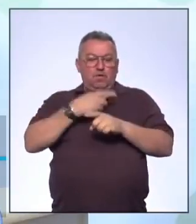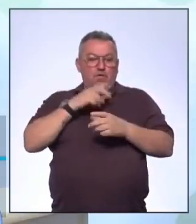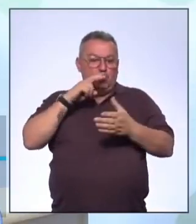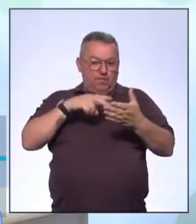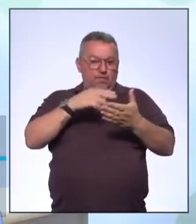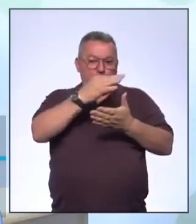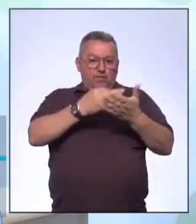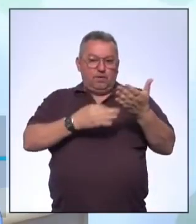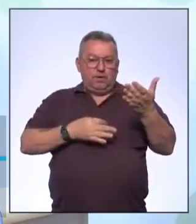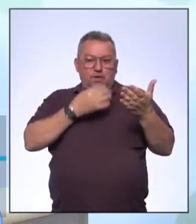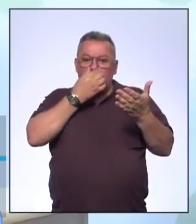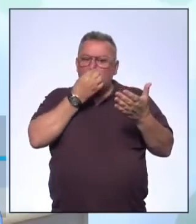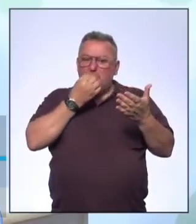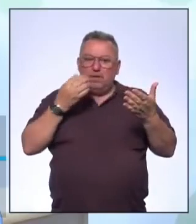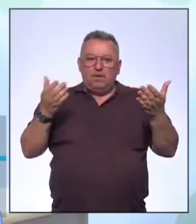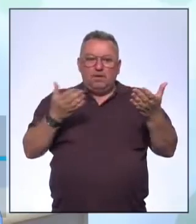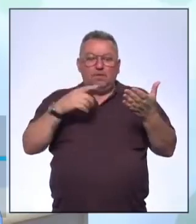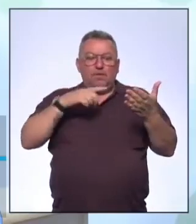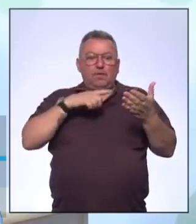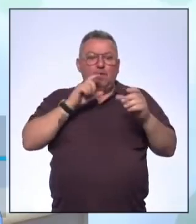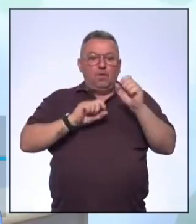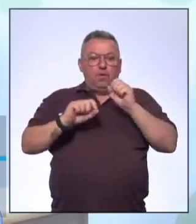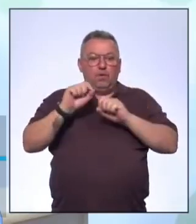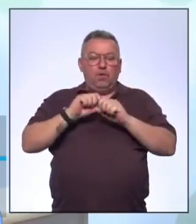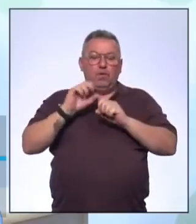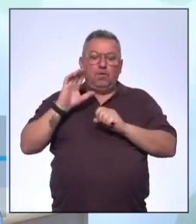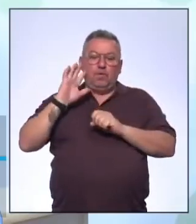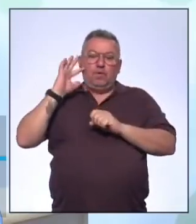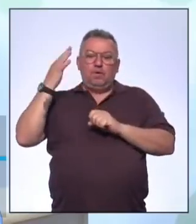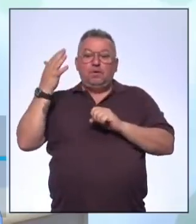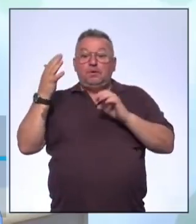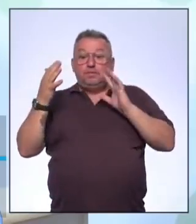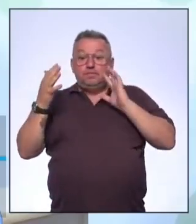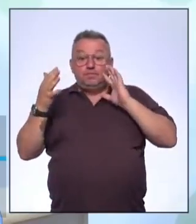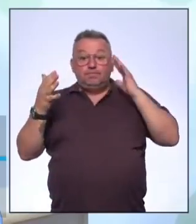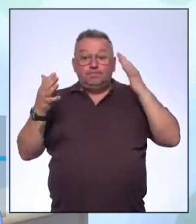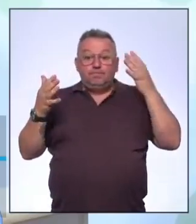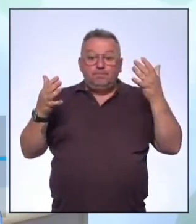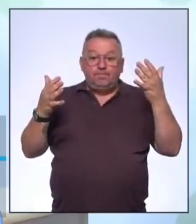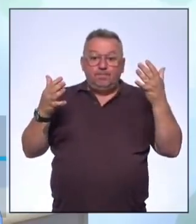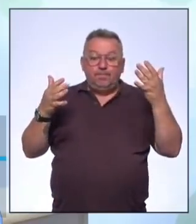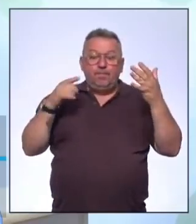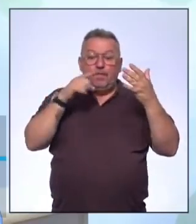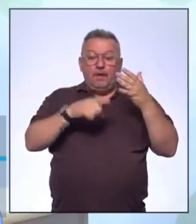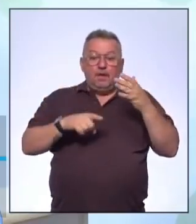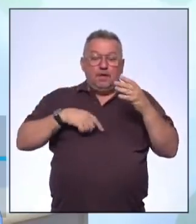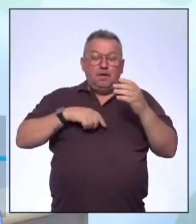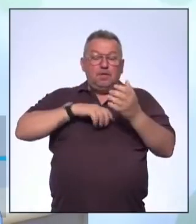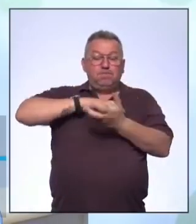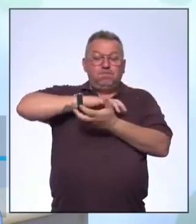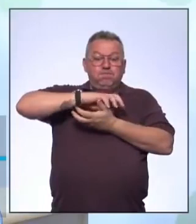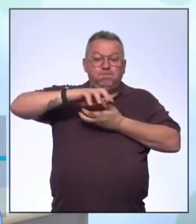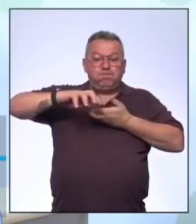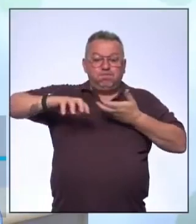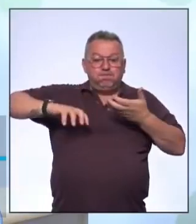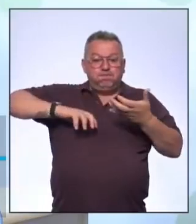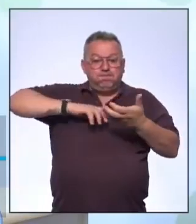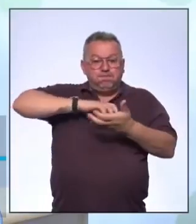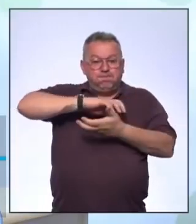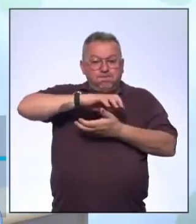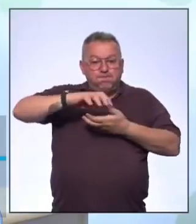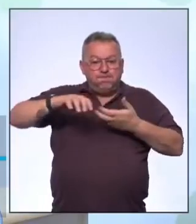acabamos de ler, nós temos aí o evento dessas revoltas,